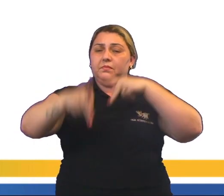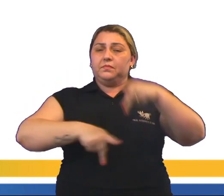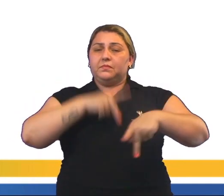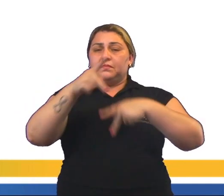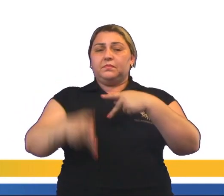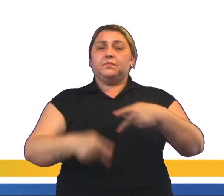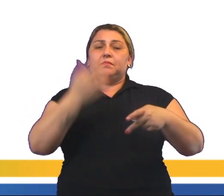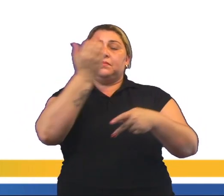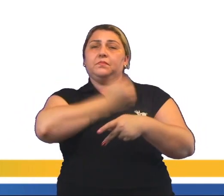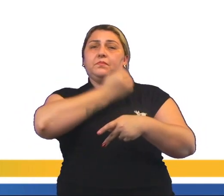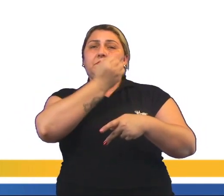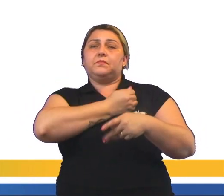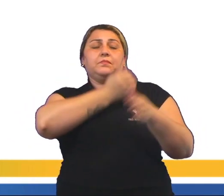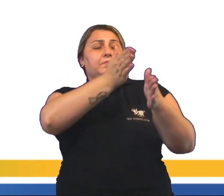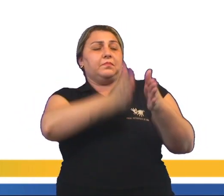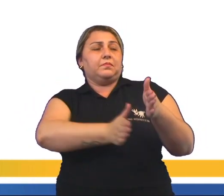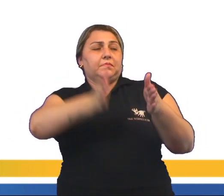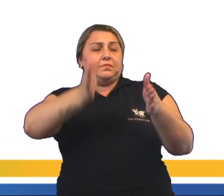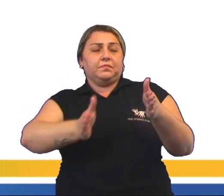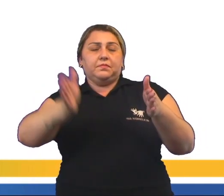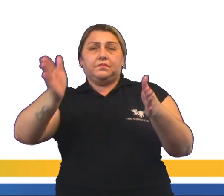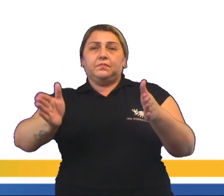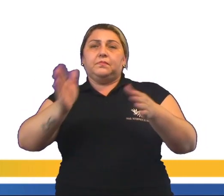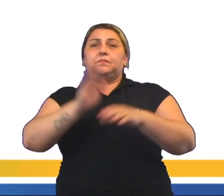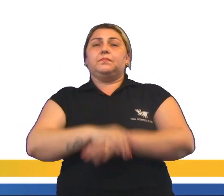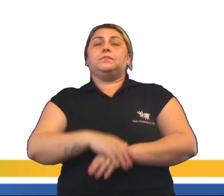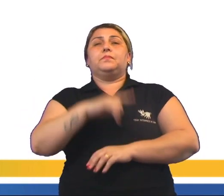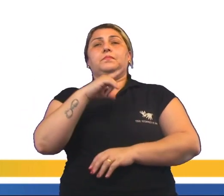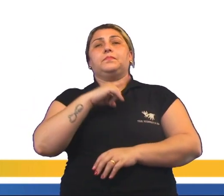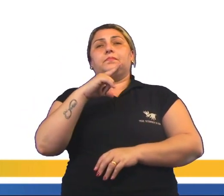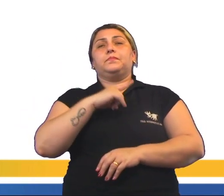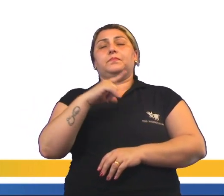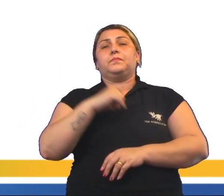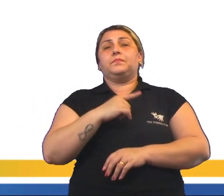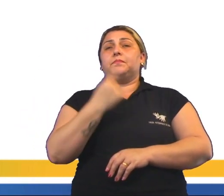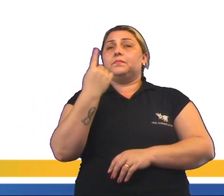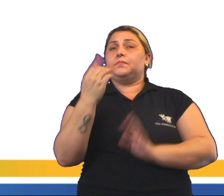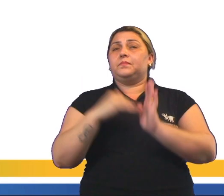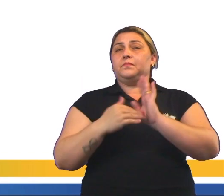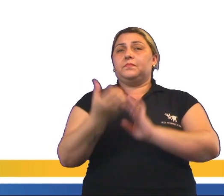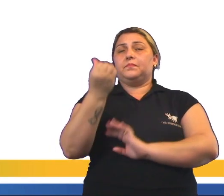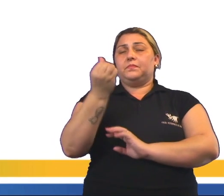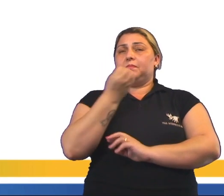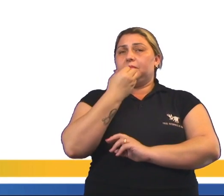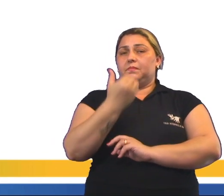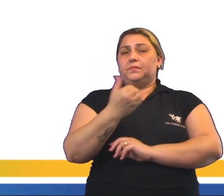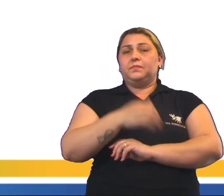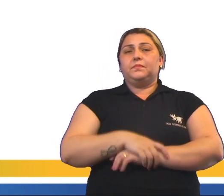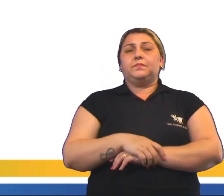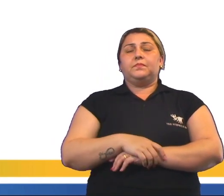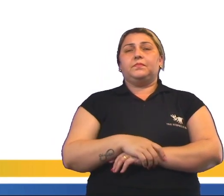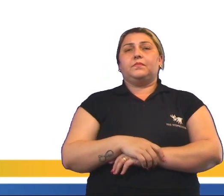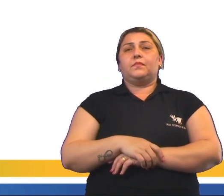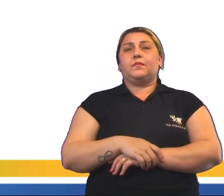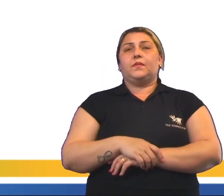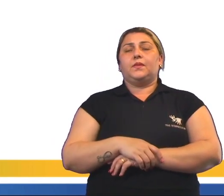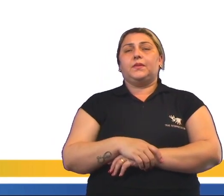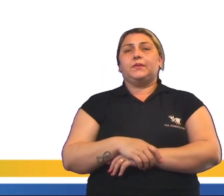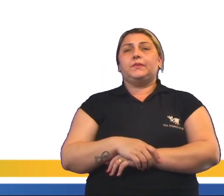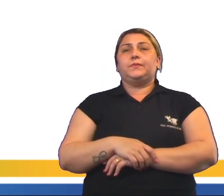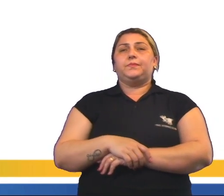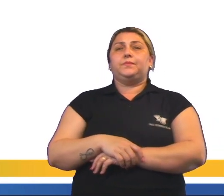é dada pelo número de faces. Então, aí nós temos de 1 a 6. Tudo bem? Então, olha